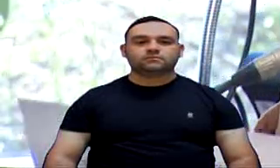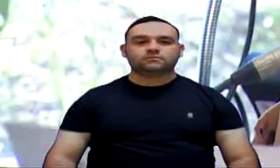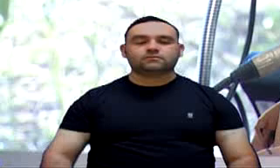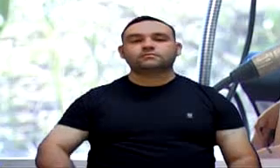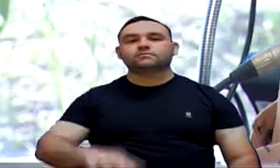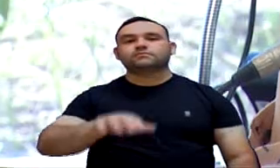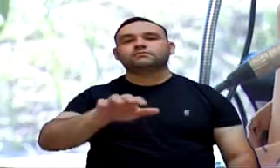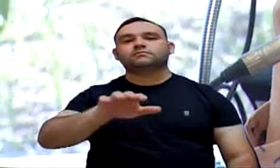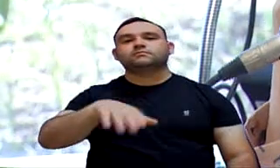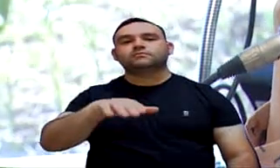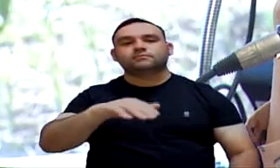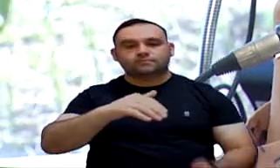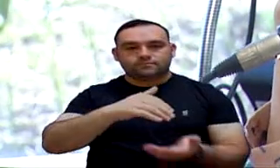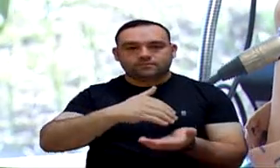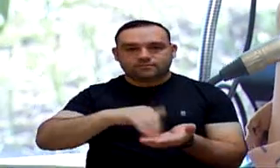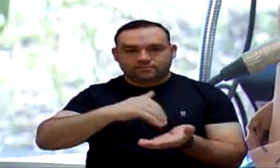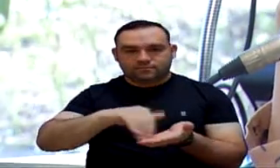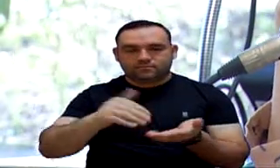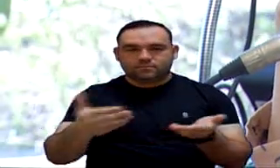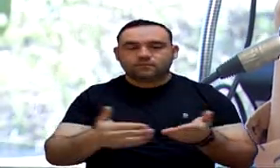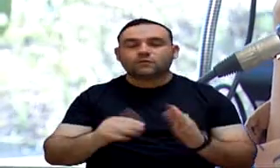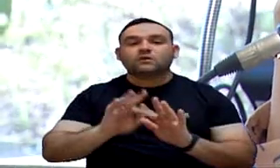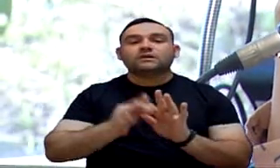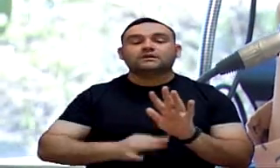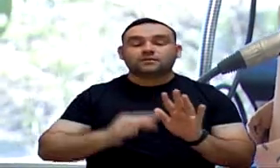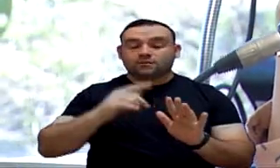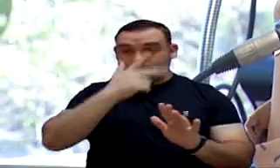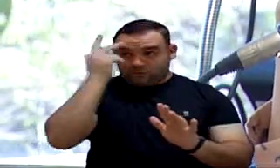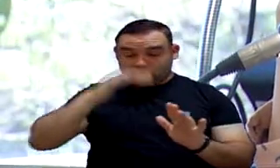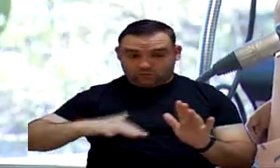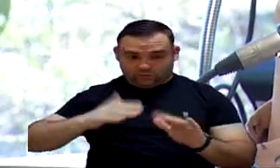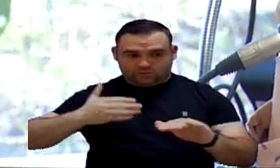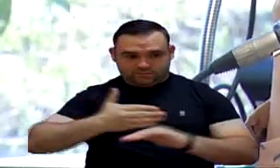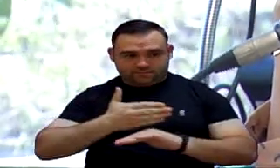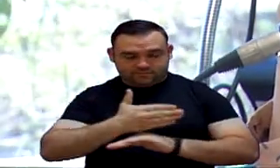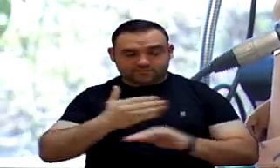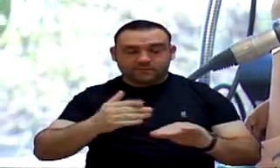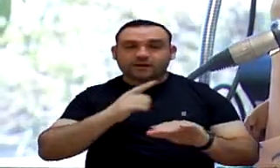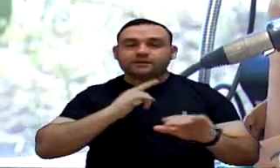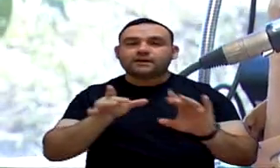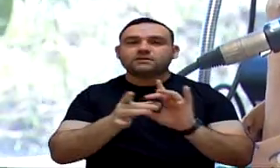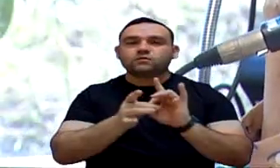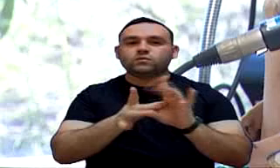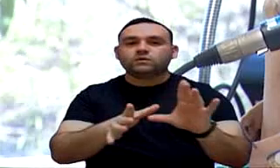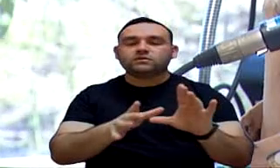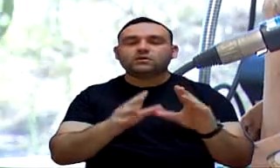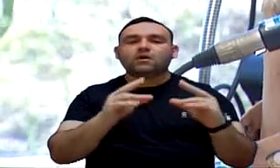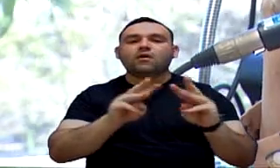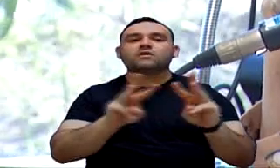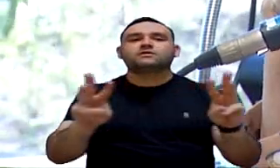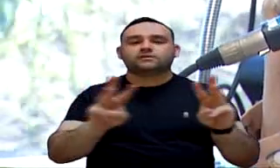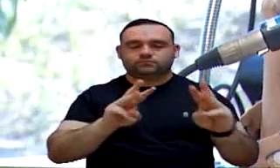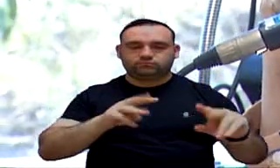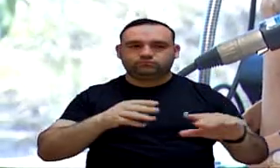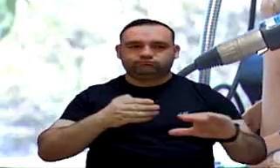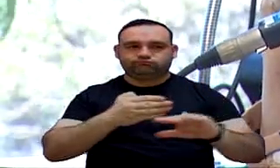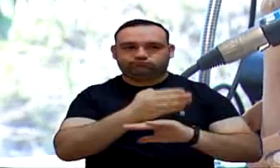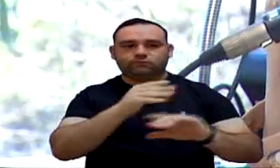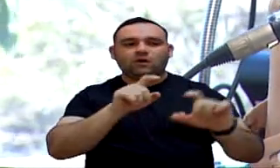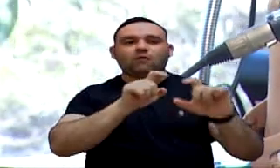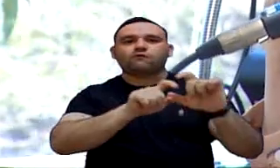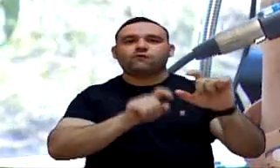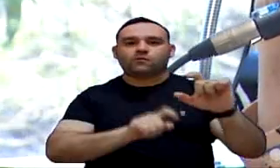secretário aqui ó texto para garantir a Participação Popular foi disponibilizada acesso online é um